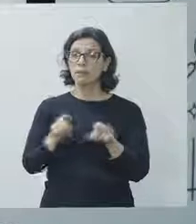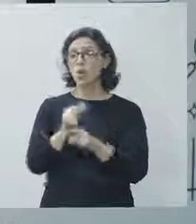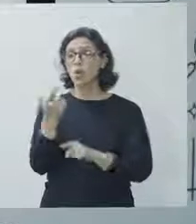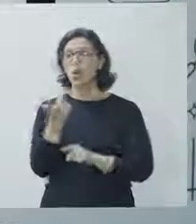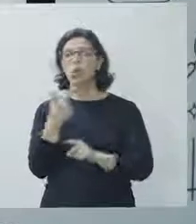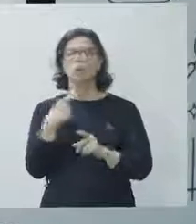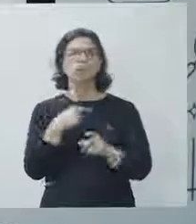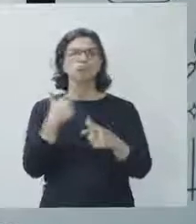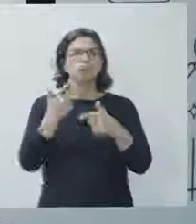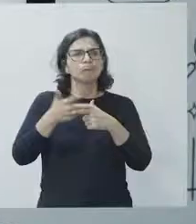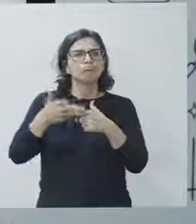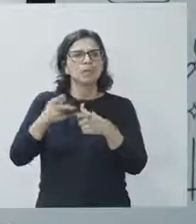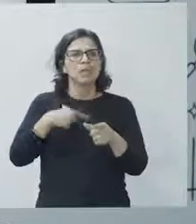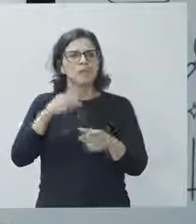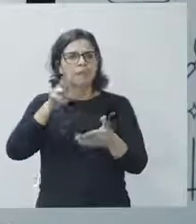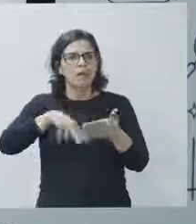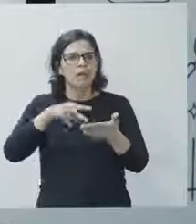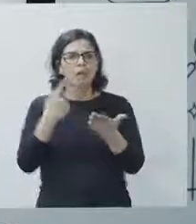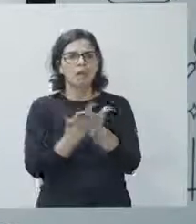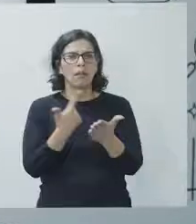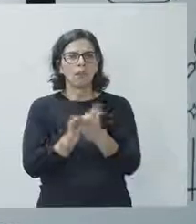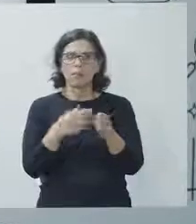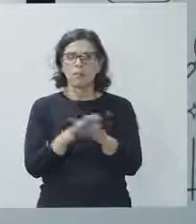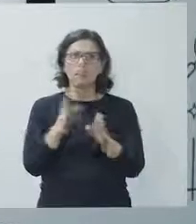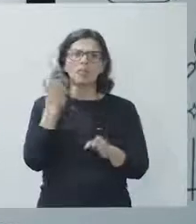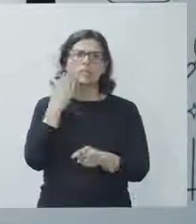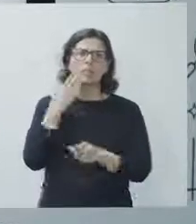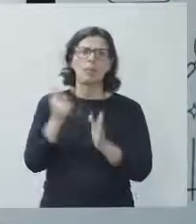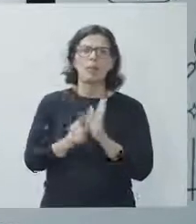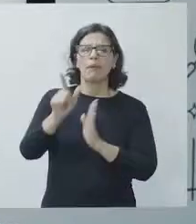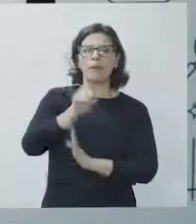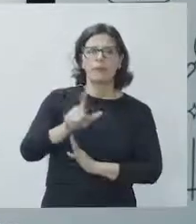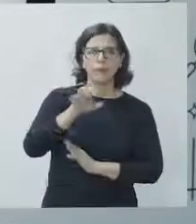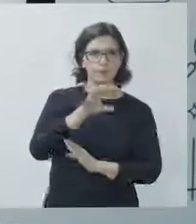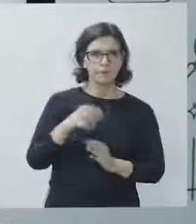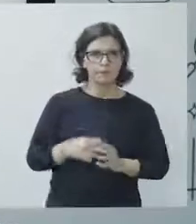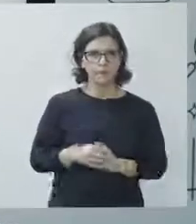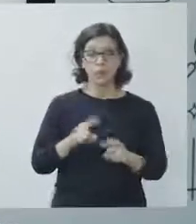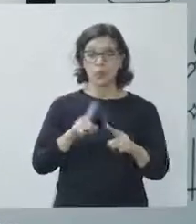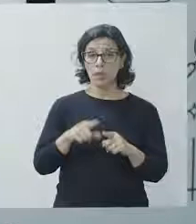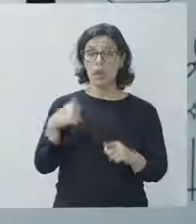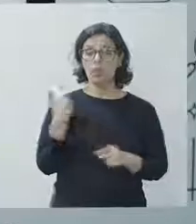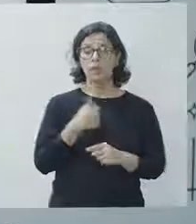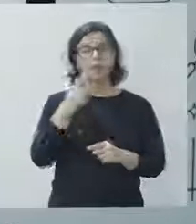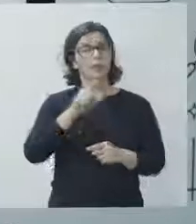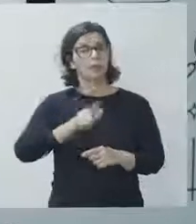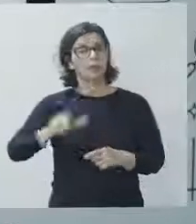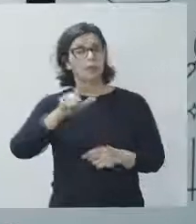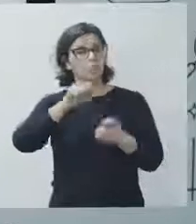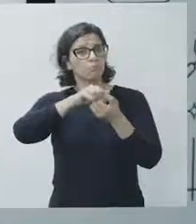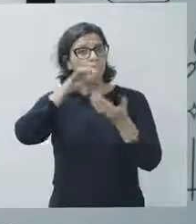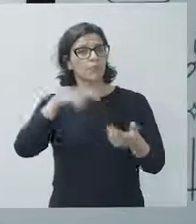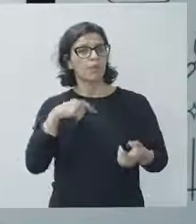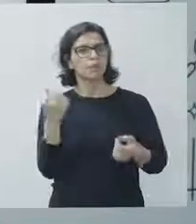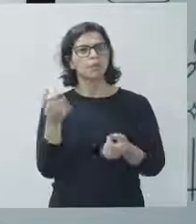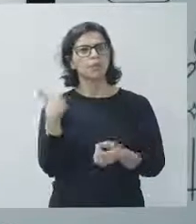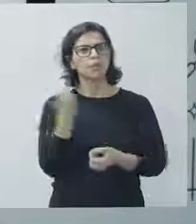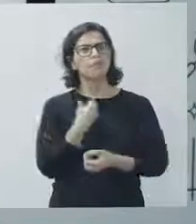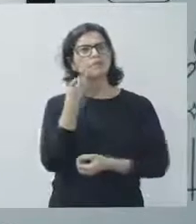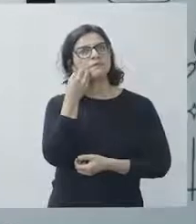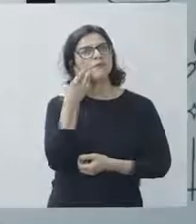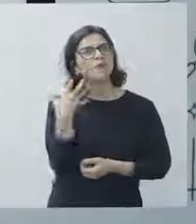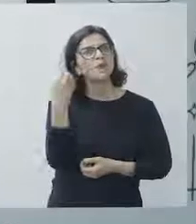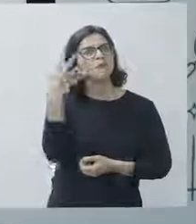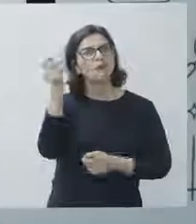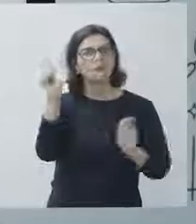outra saga que você conheça dessa literatura fantástica. Por quê? Porque a literatura fantástica nos faz